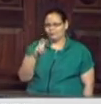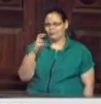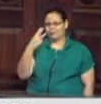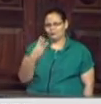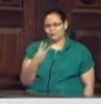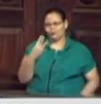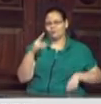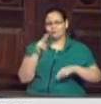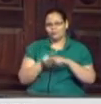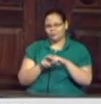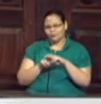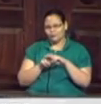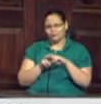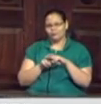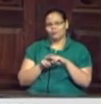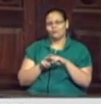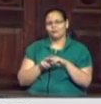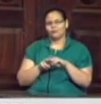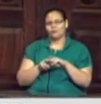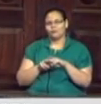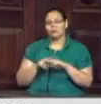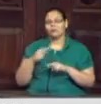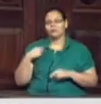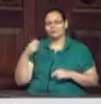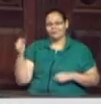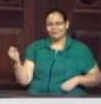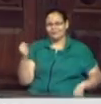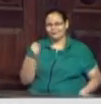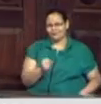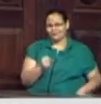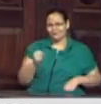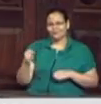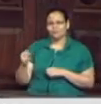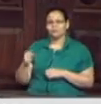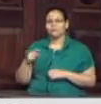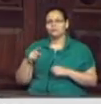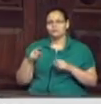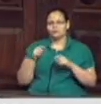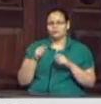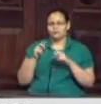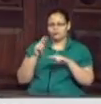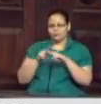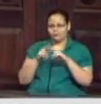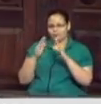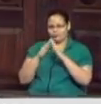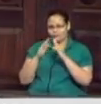presos foram botados numa penitenciária chamada de P1,